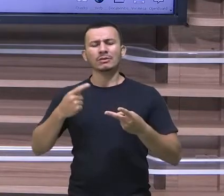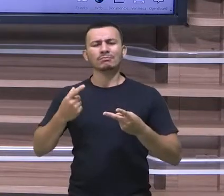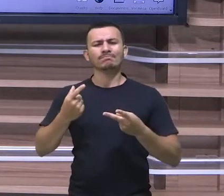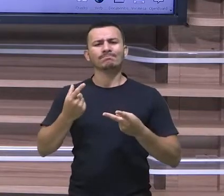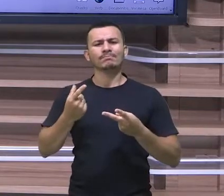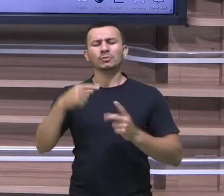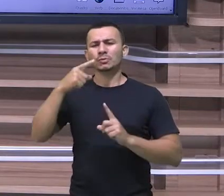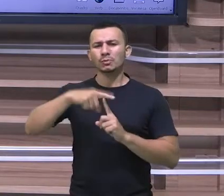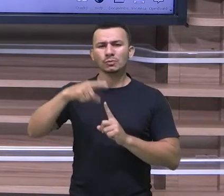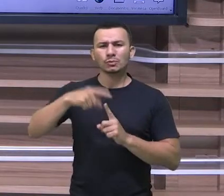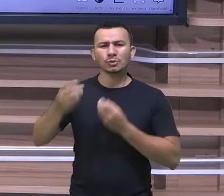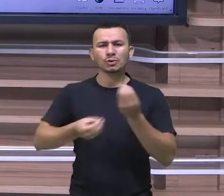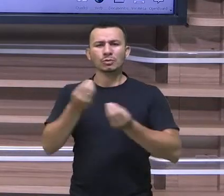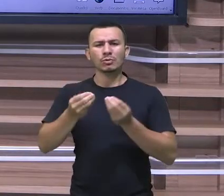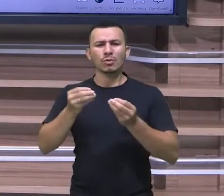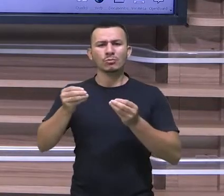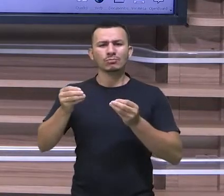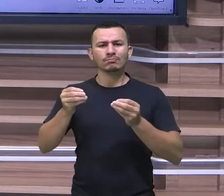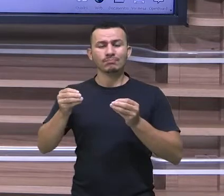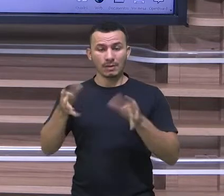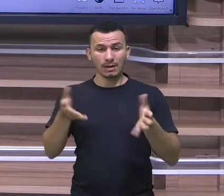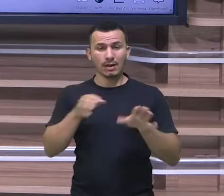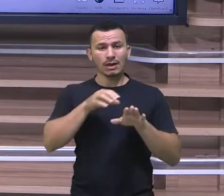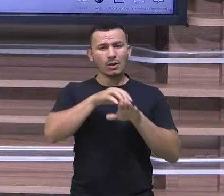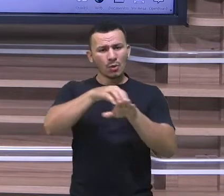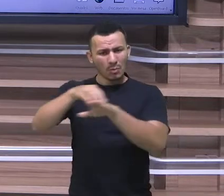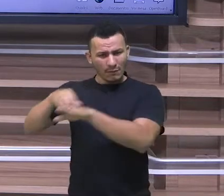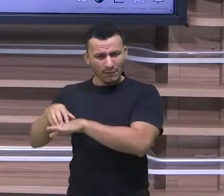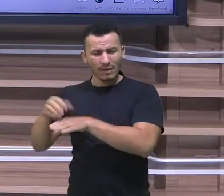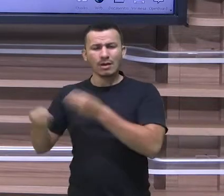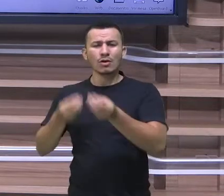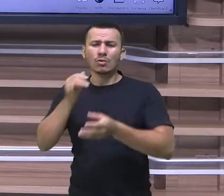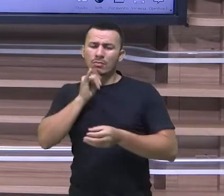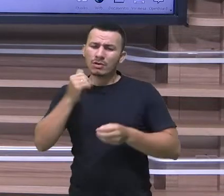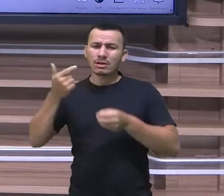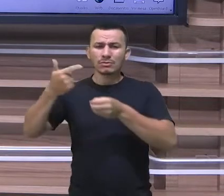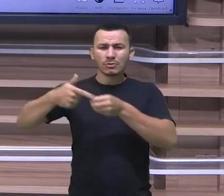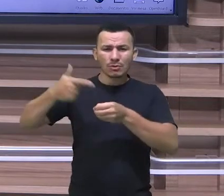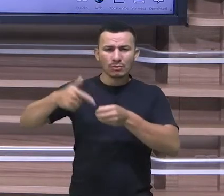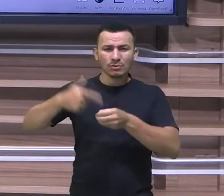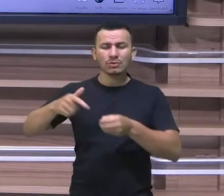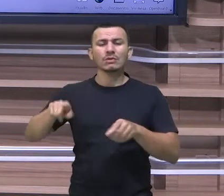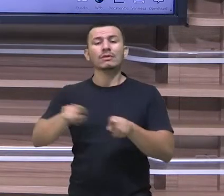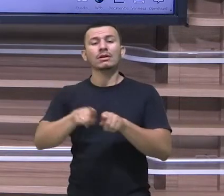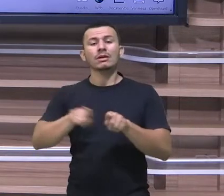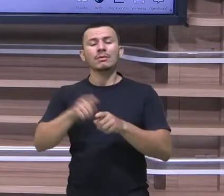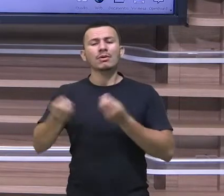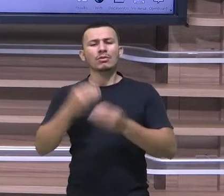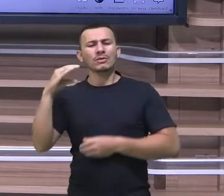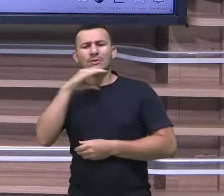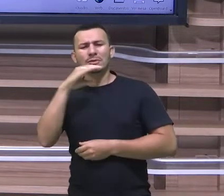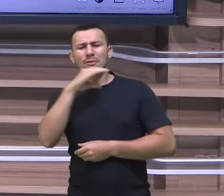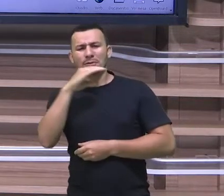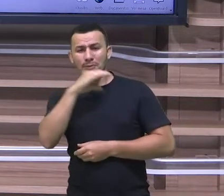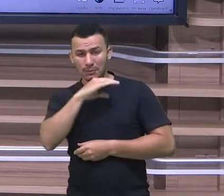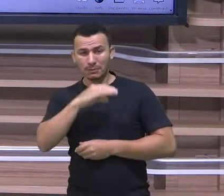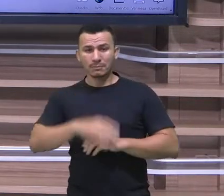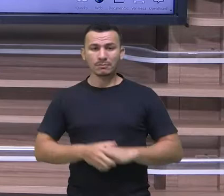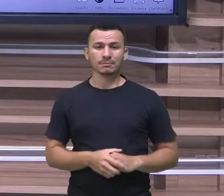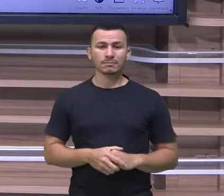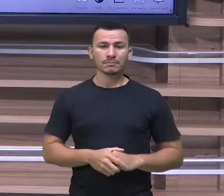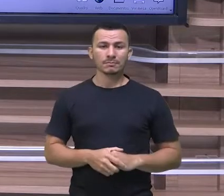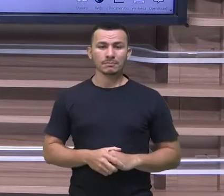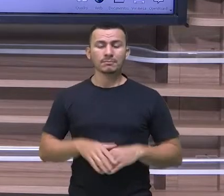forma de locomoção, então aí os combustíveis, também as formas de aquecimento de casa. Então a gente